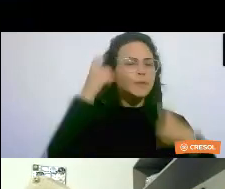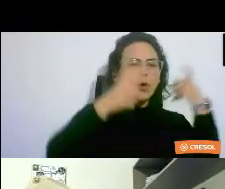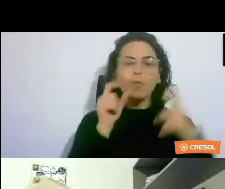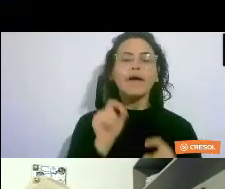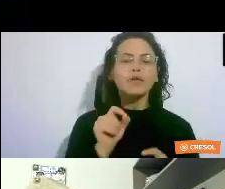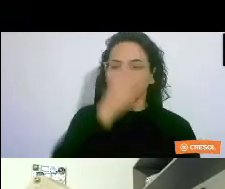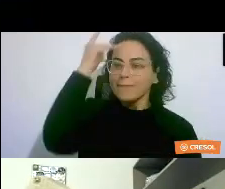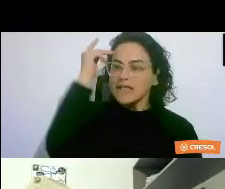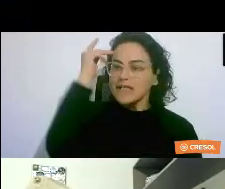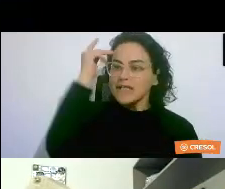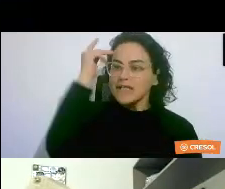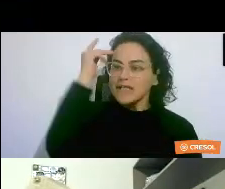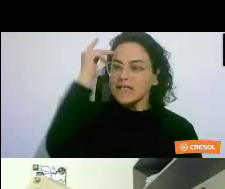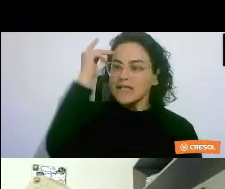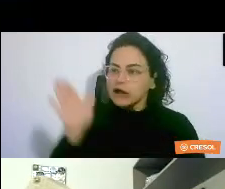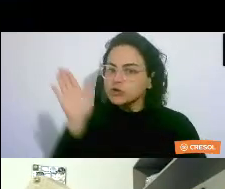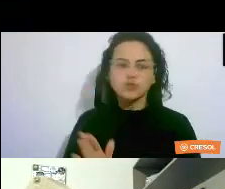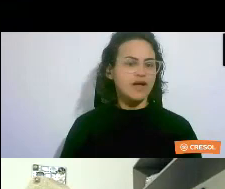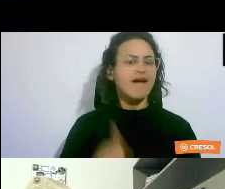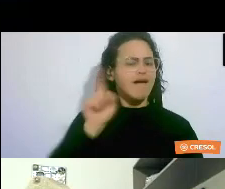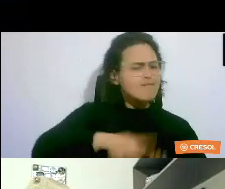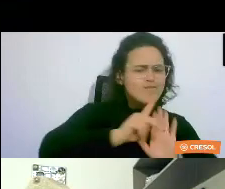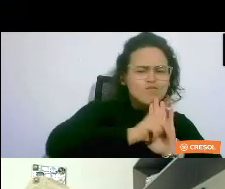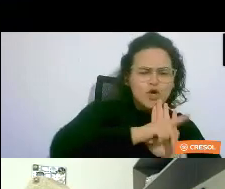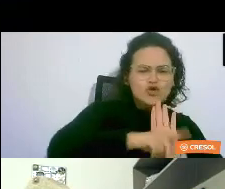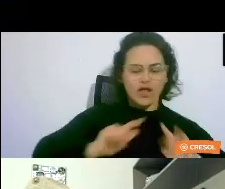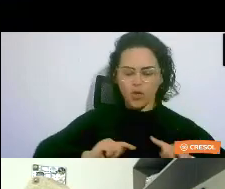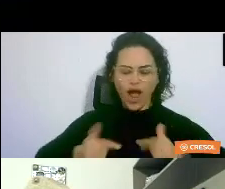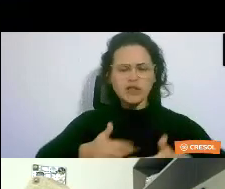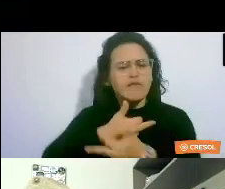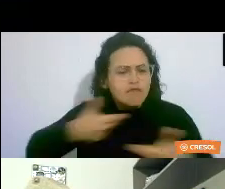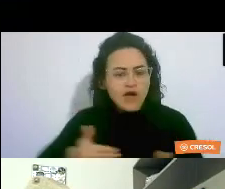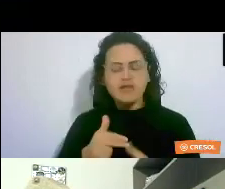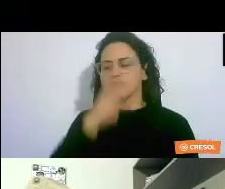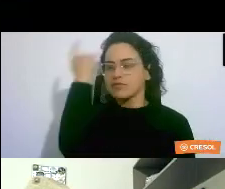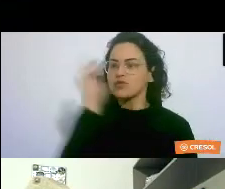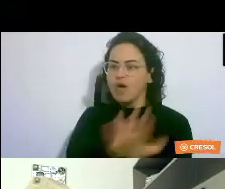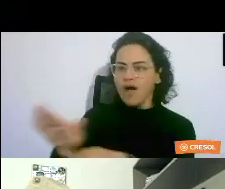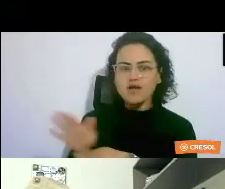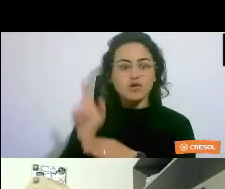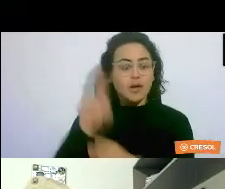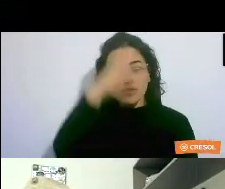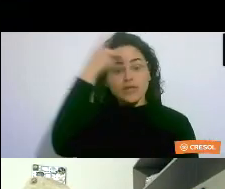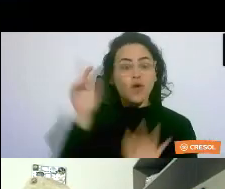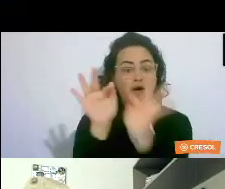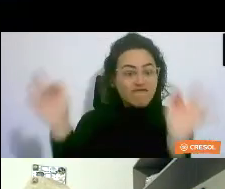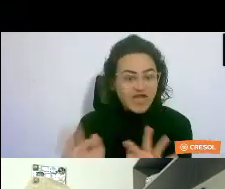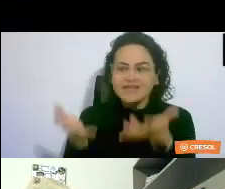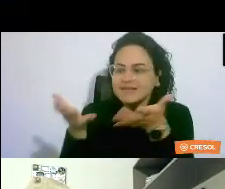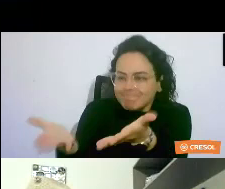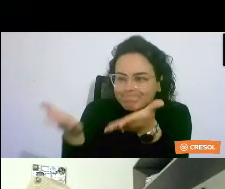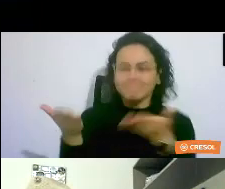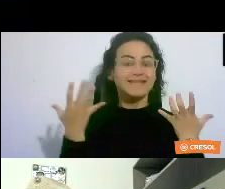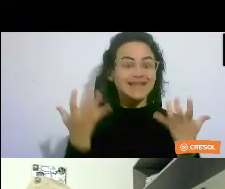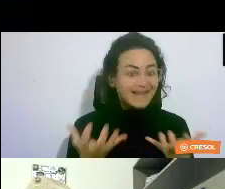são ações que a família rotária desenvolve, sempre em busca da felicidade do próximo, da felicidade